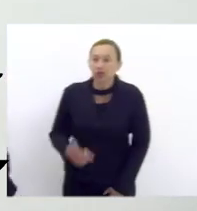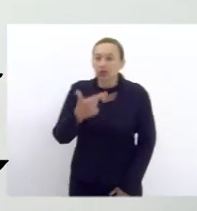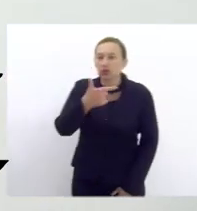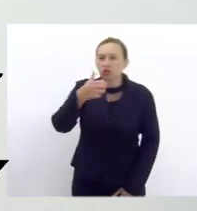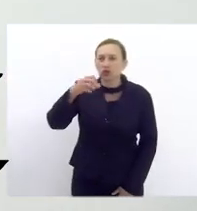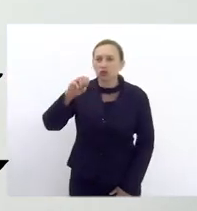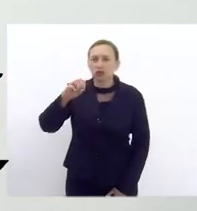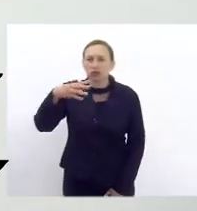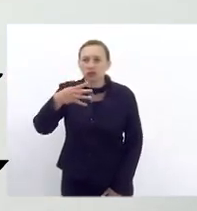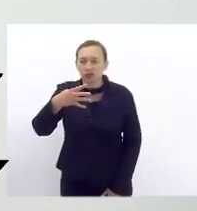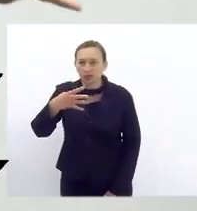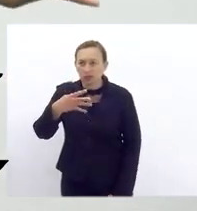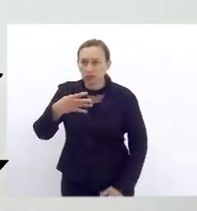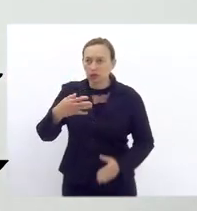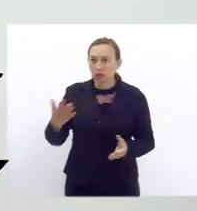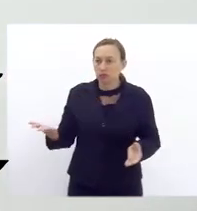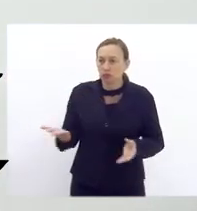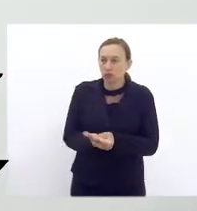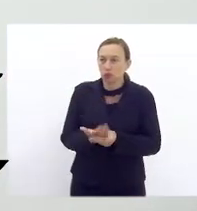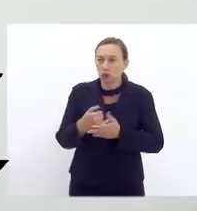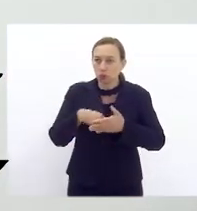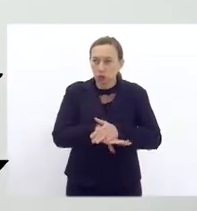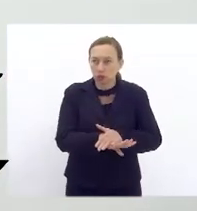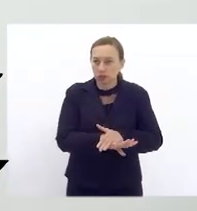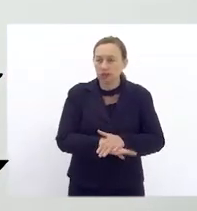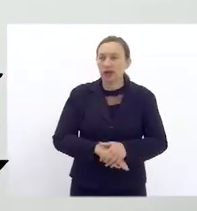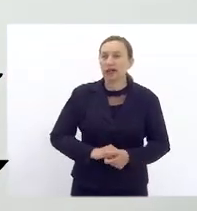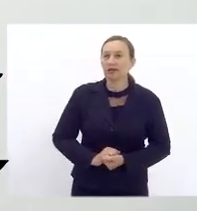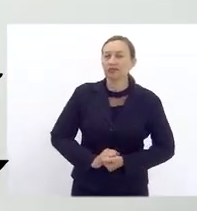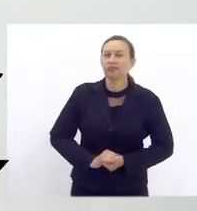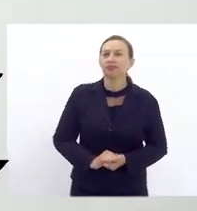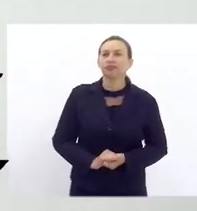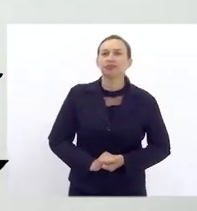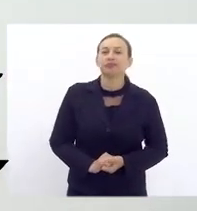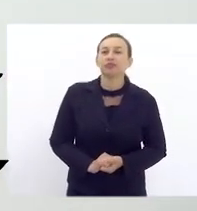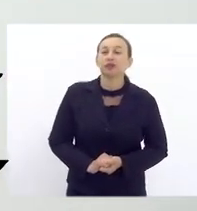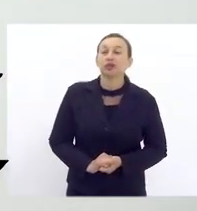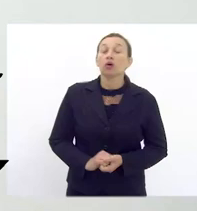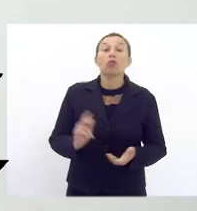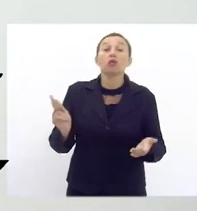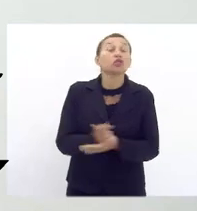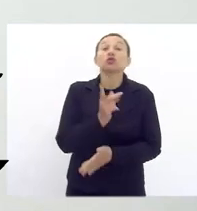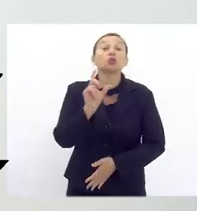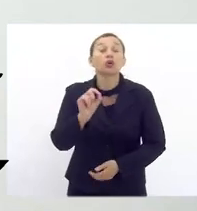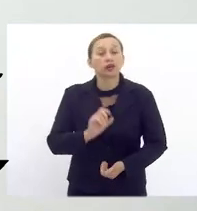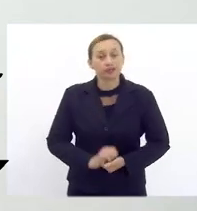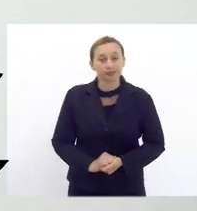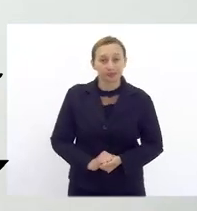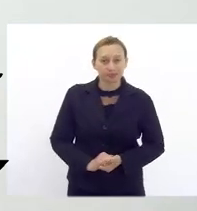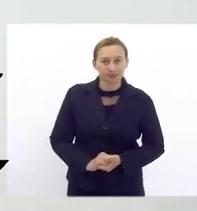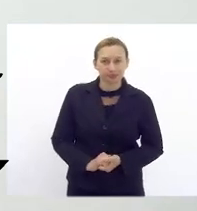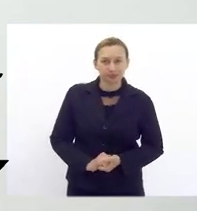2014 o processo criminal foi arquivado e o que que acontece